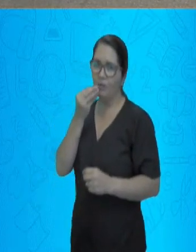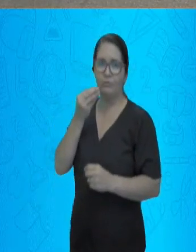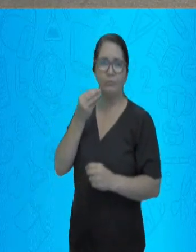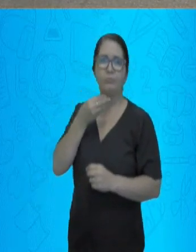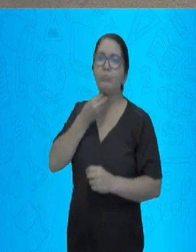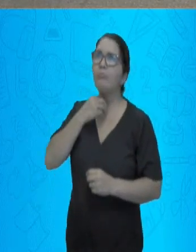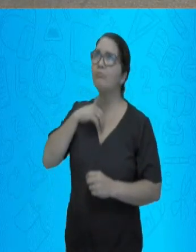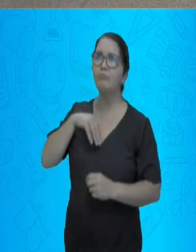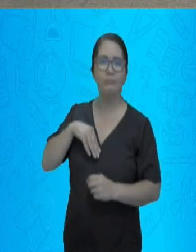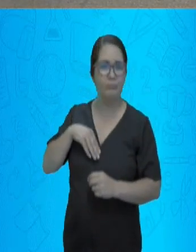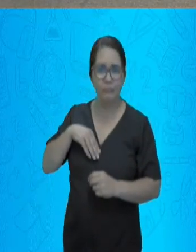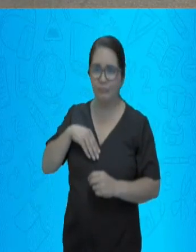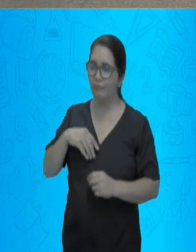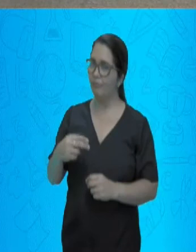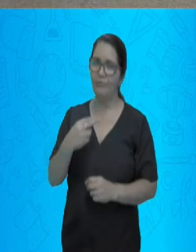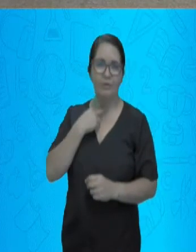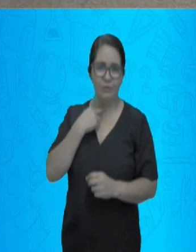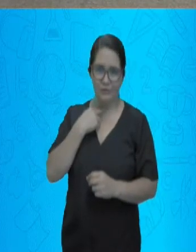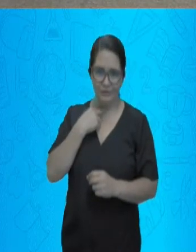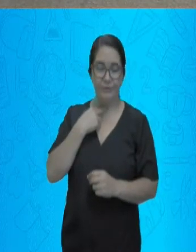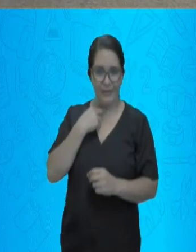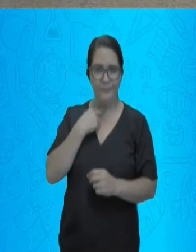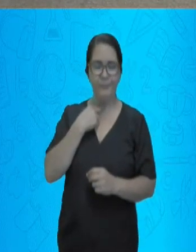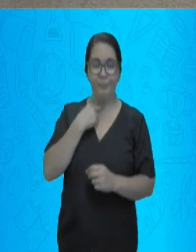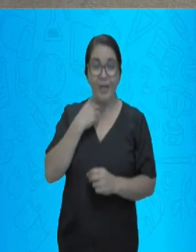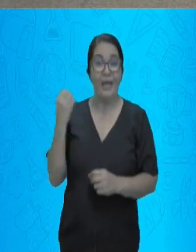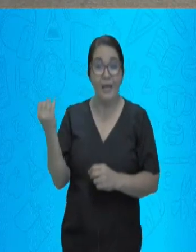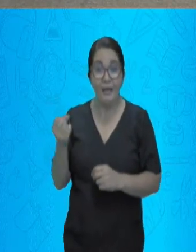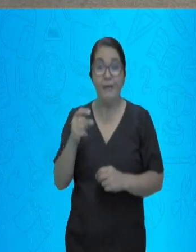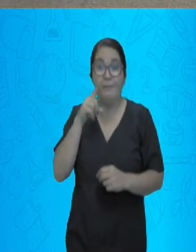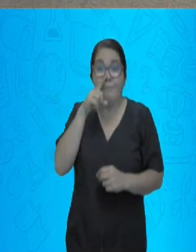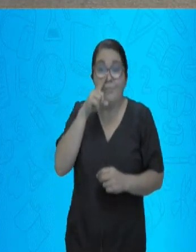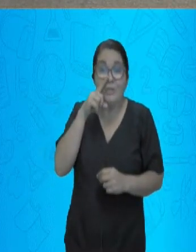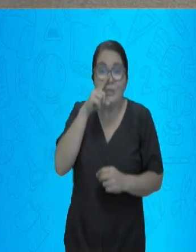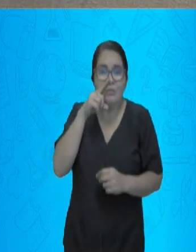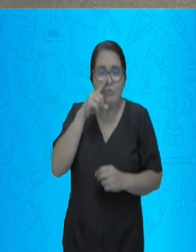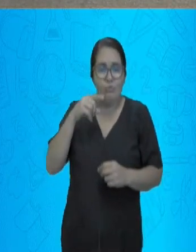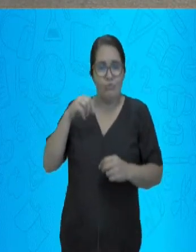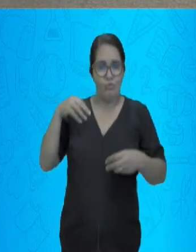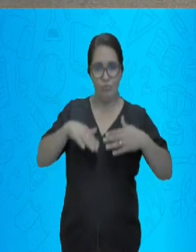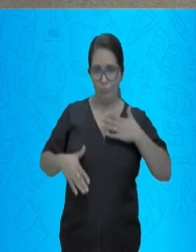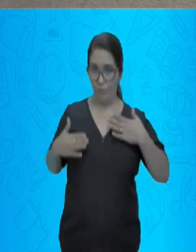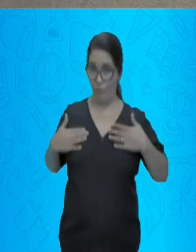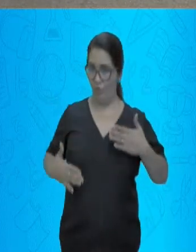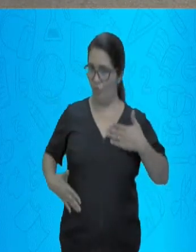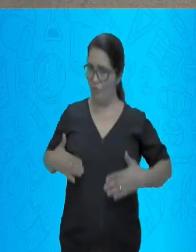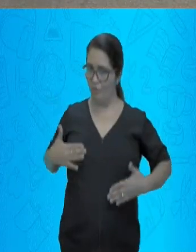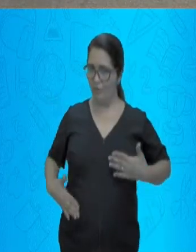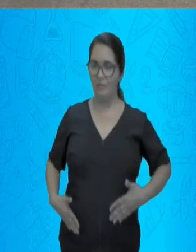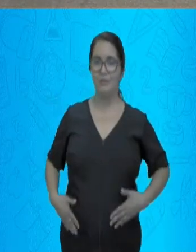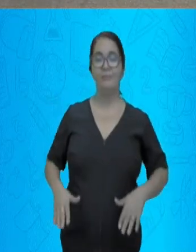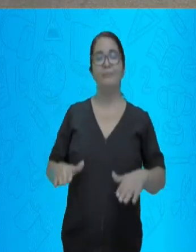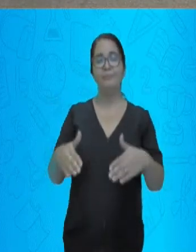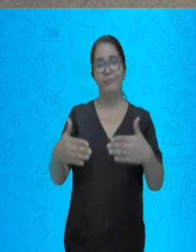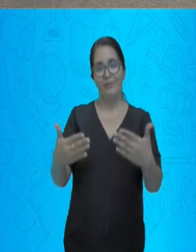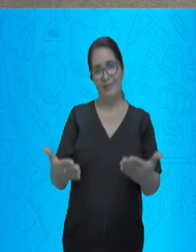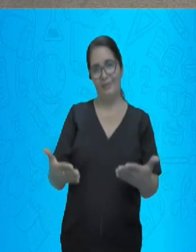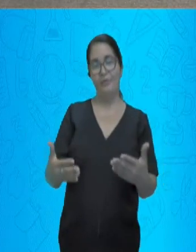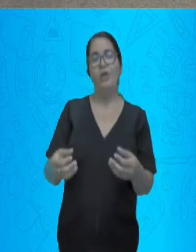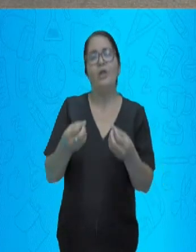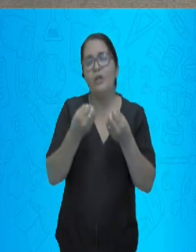nosso organismo. Tenho certeza que a nossa aula valeu a pena, você conseguiu